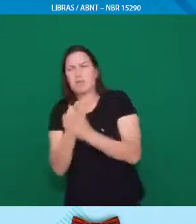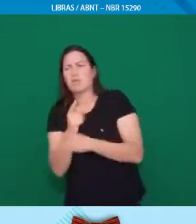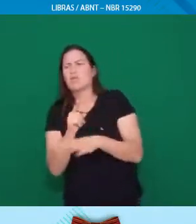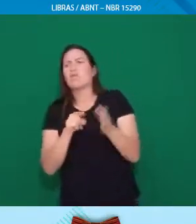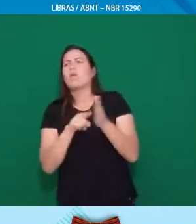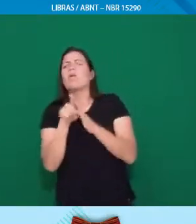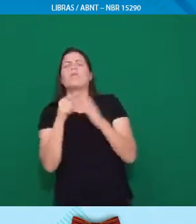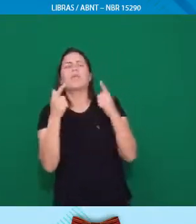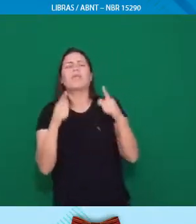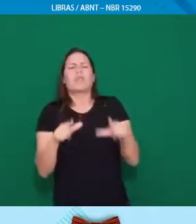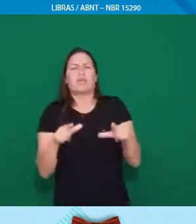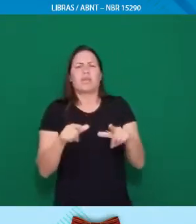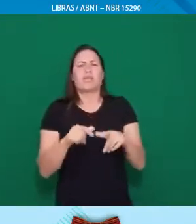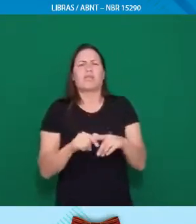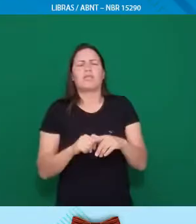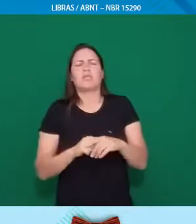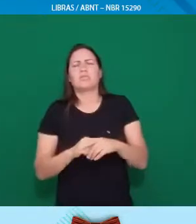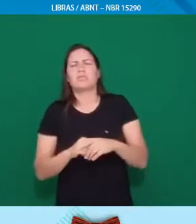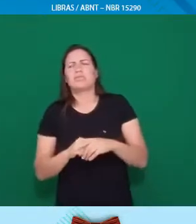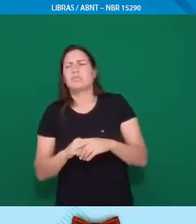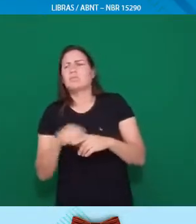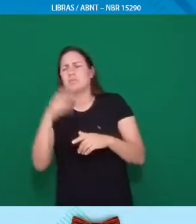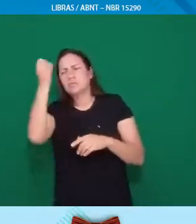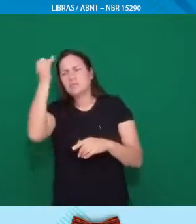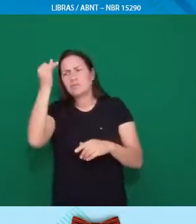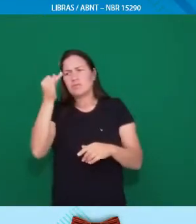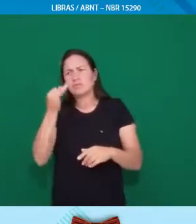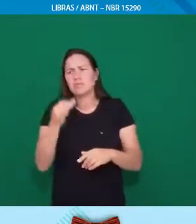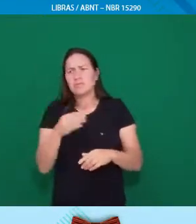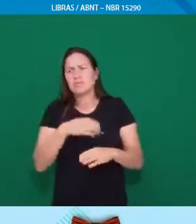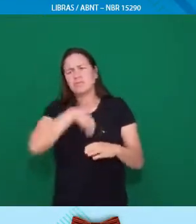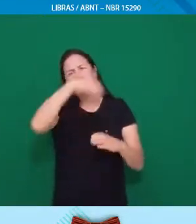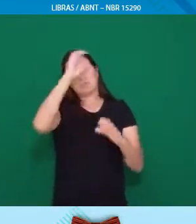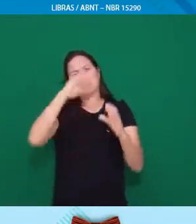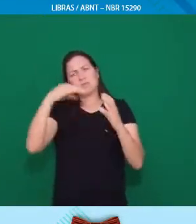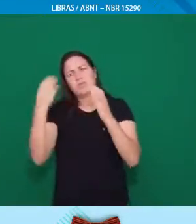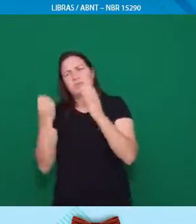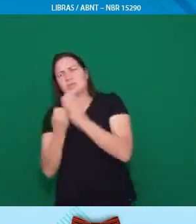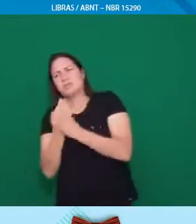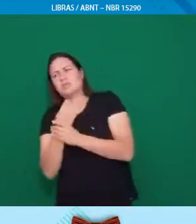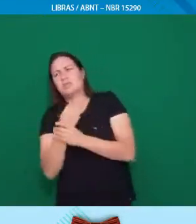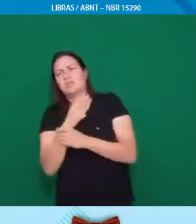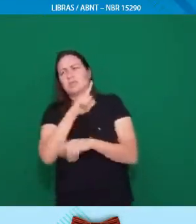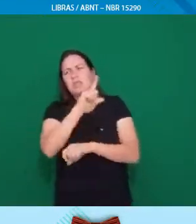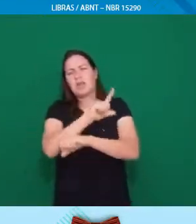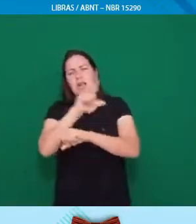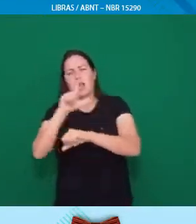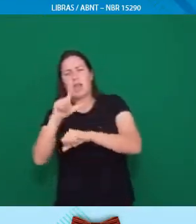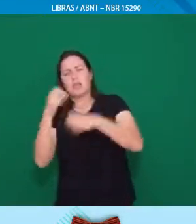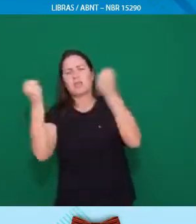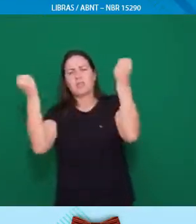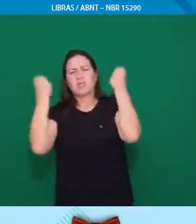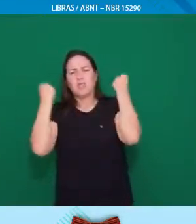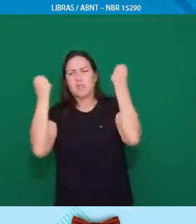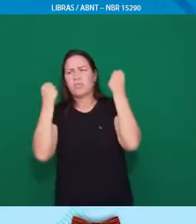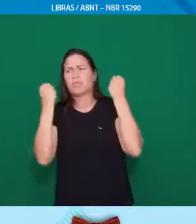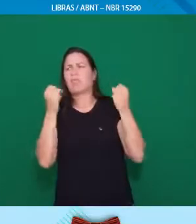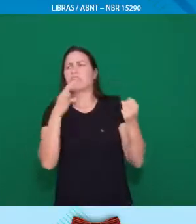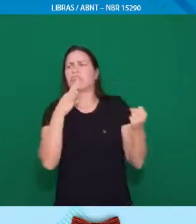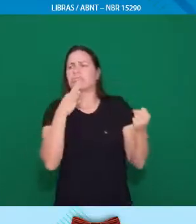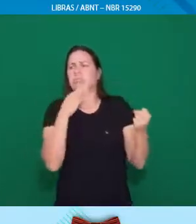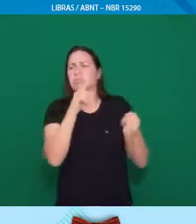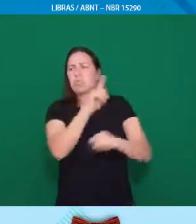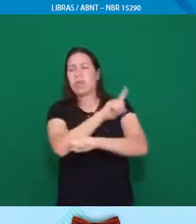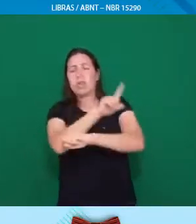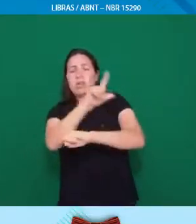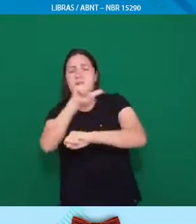o cara perguntar o sangue dizer que Campos nós fica entre Chapecó e Lages porque o cara só